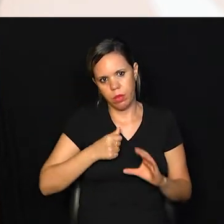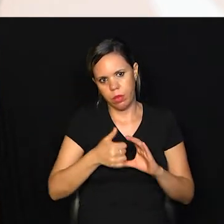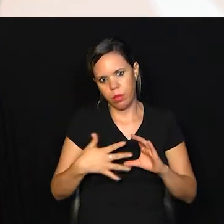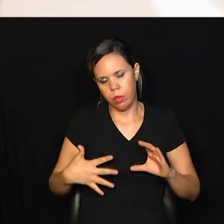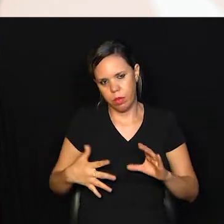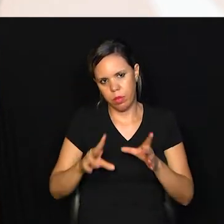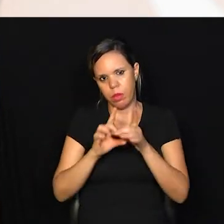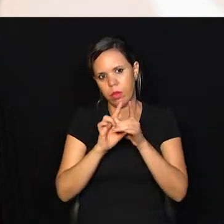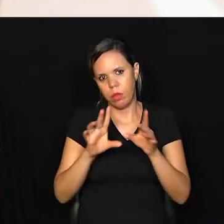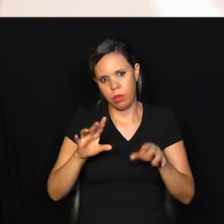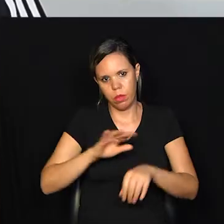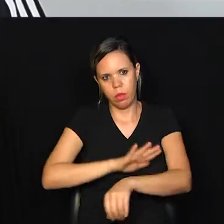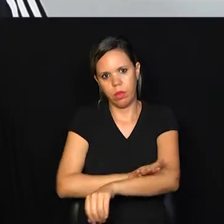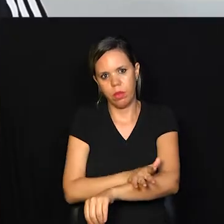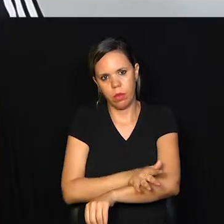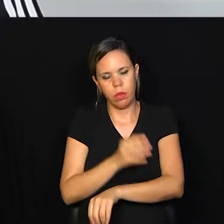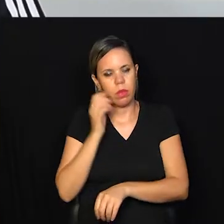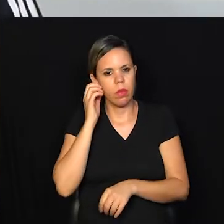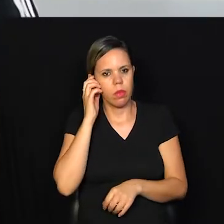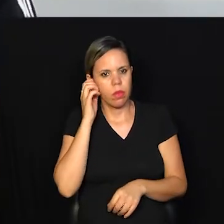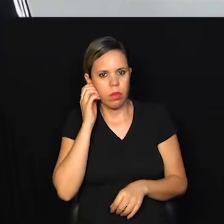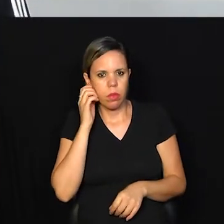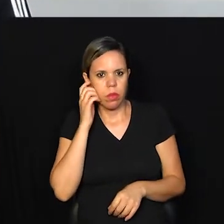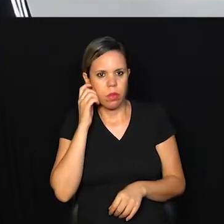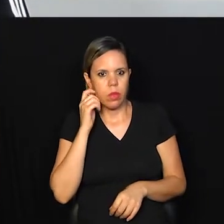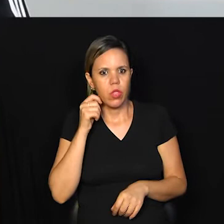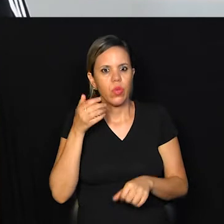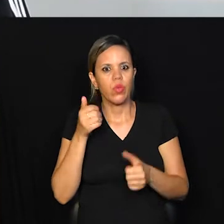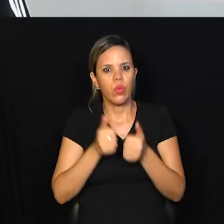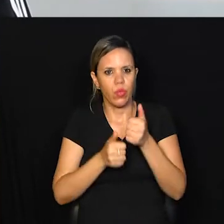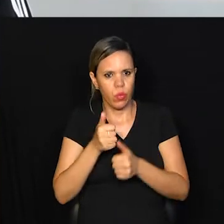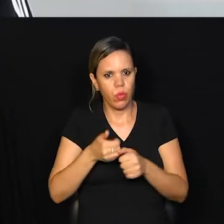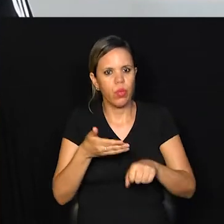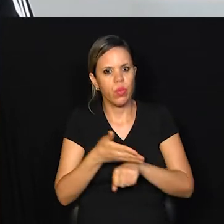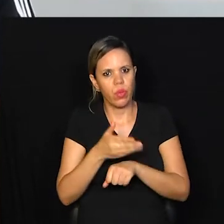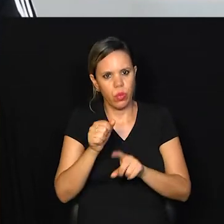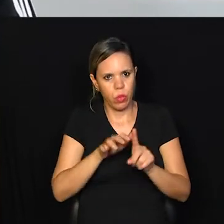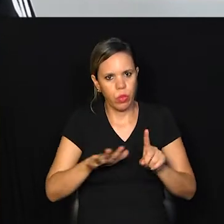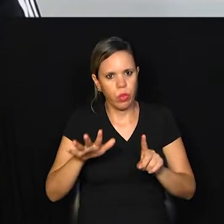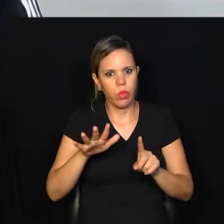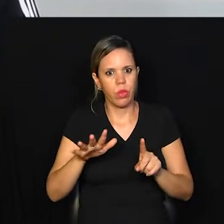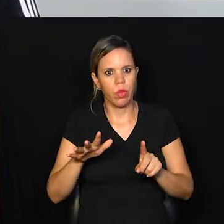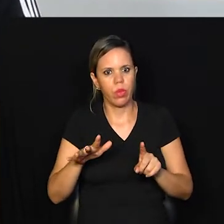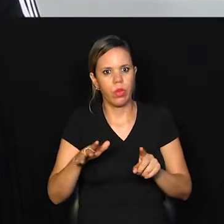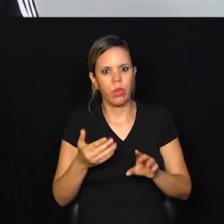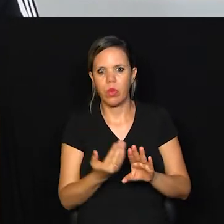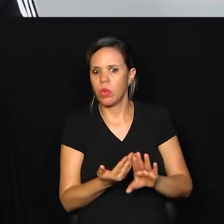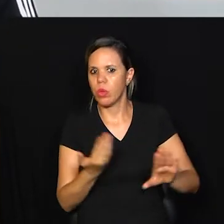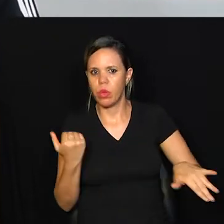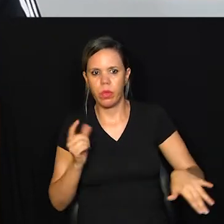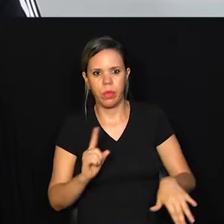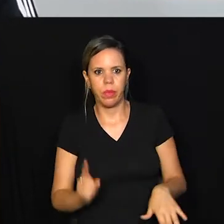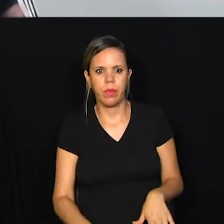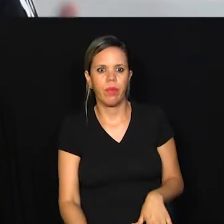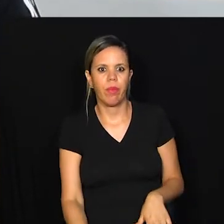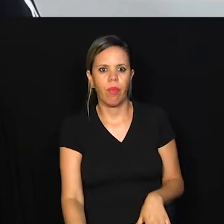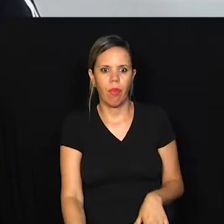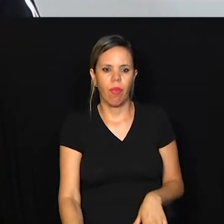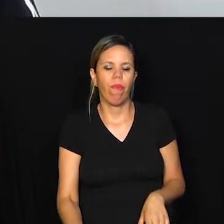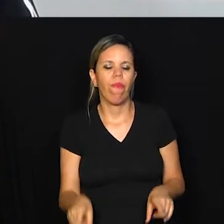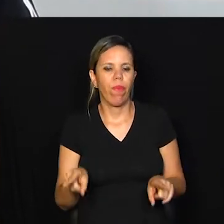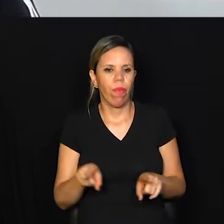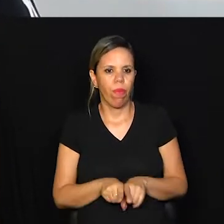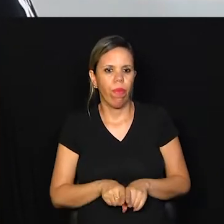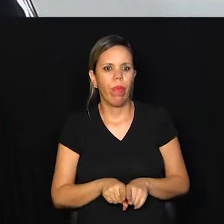característica de democracia racial. Então, como o futebol também faz parte da sociedade, ele não se exclui da sociedade, ele